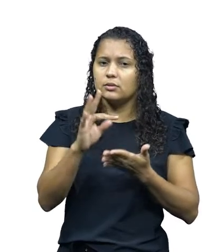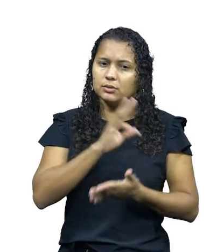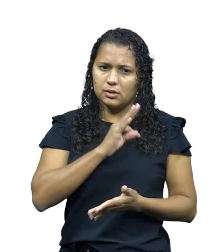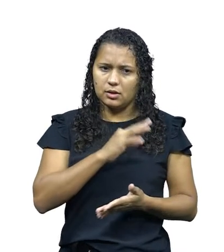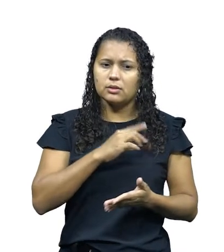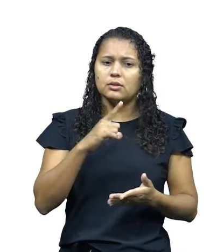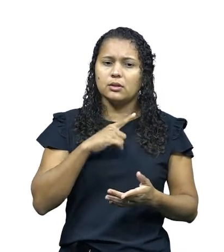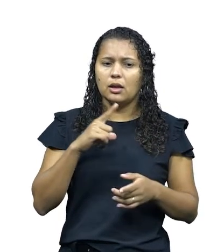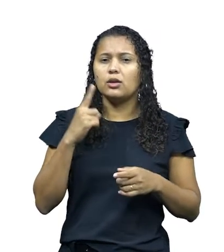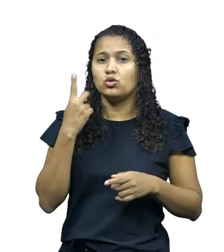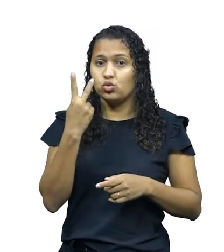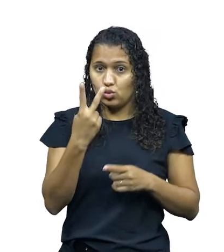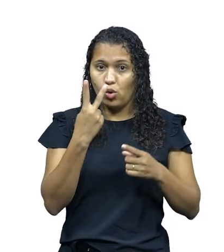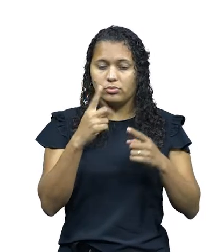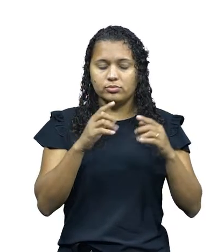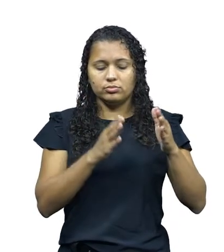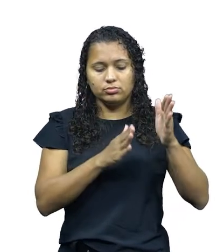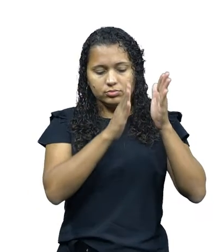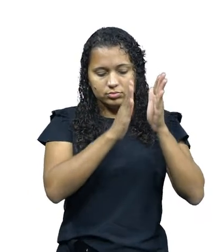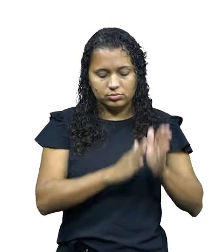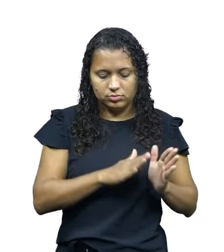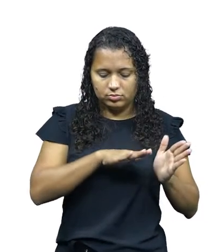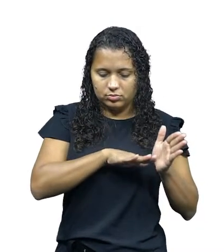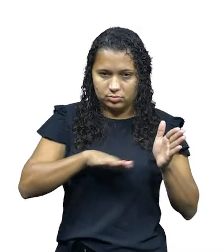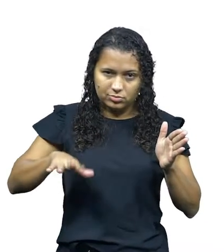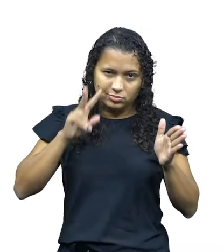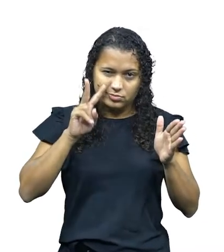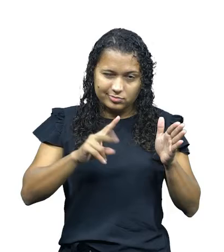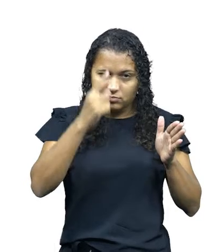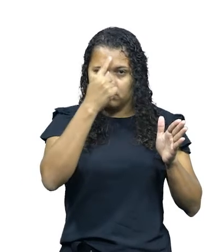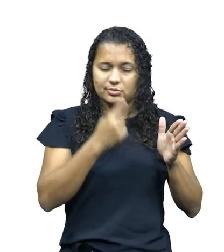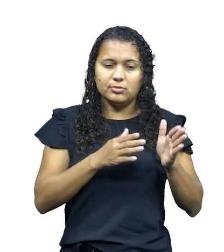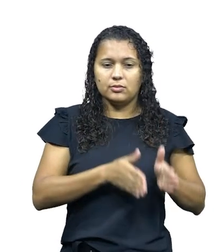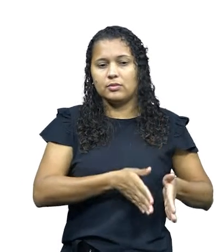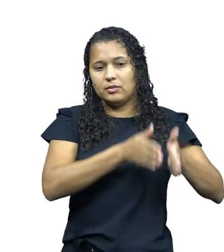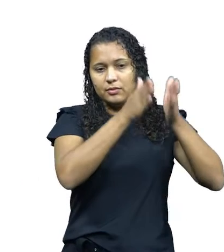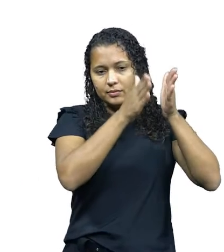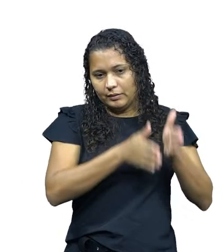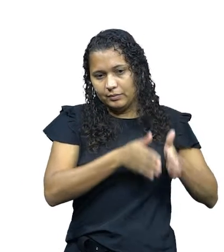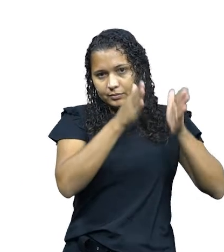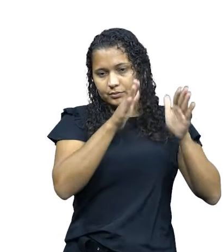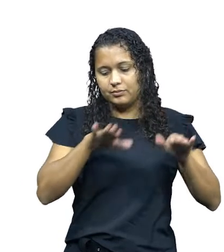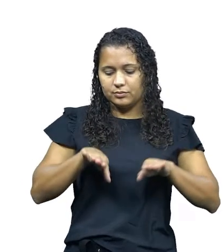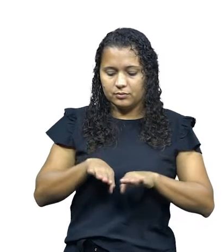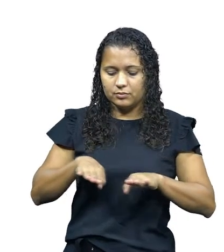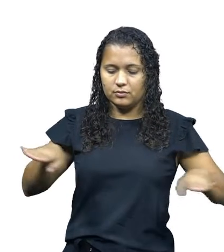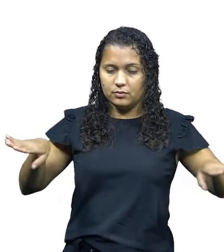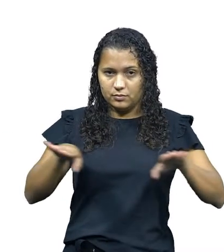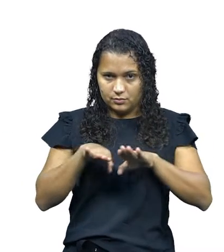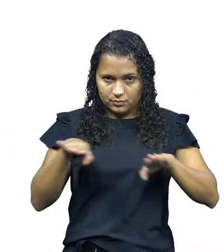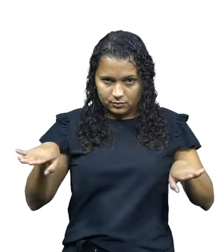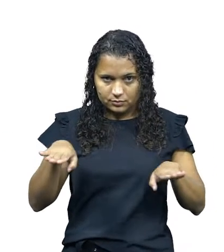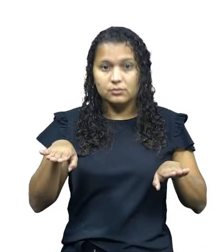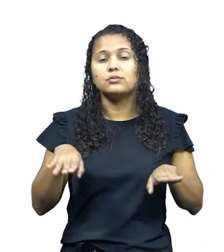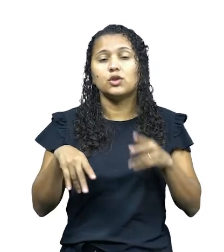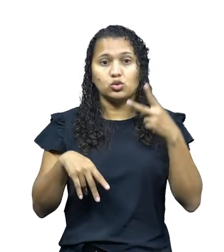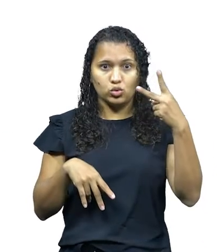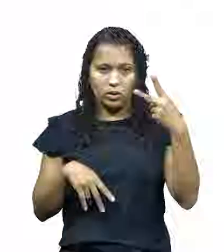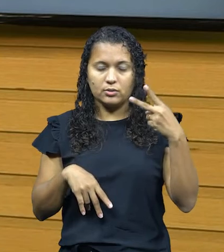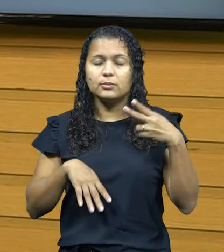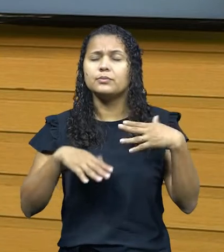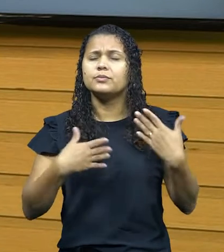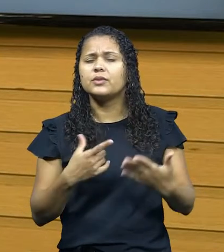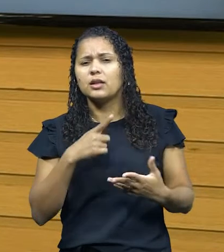dois planos para representar as projeções. Então, como vocês podem ver na imagem, nós temos o plano vertical e nós temos o plano